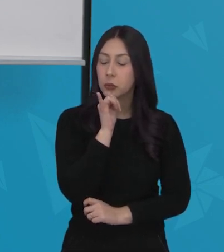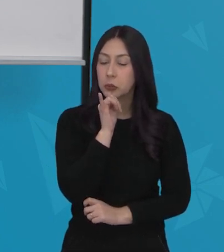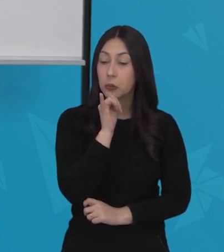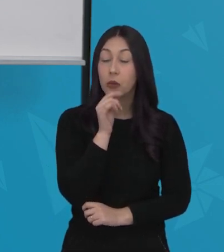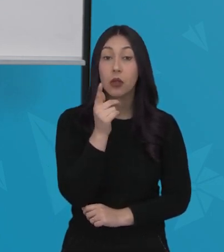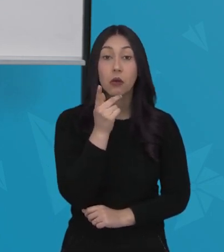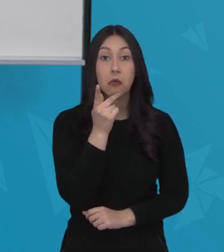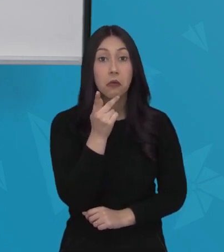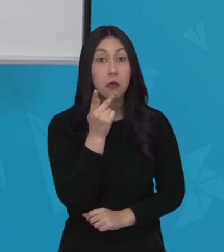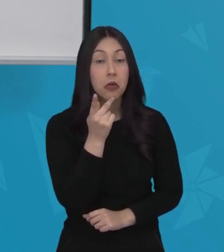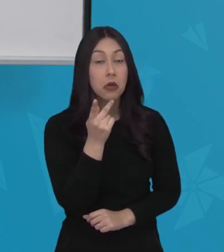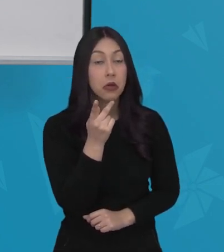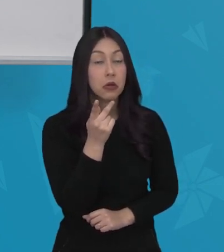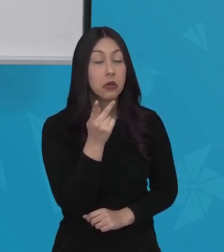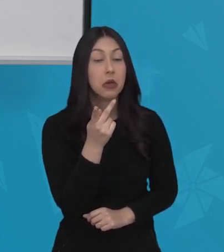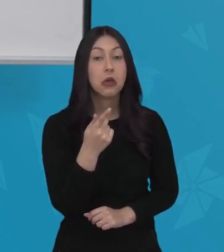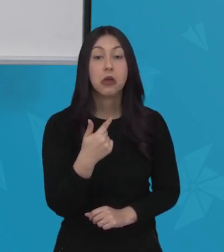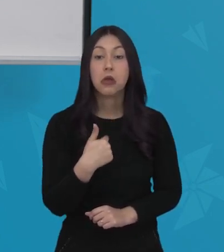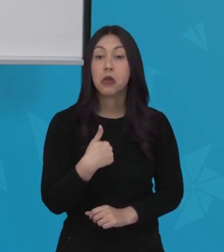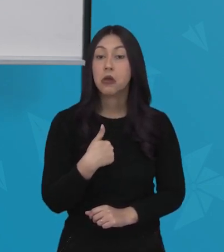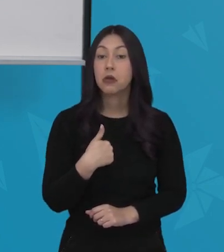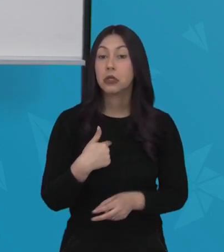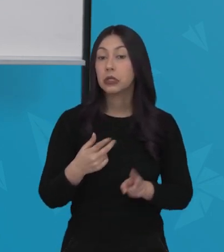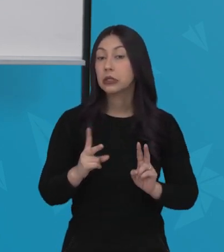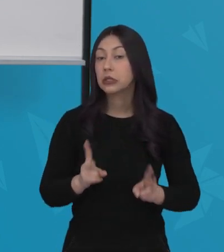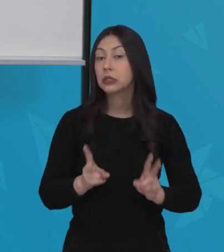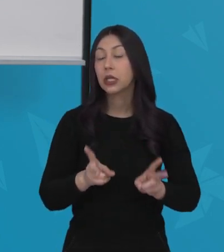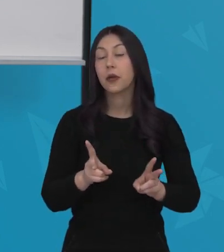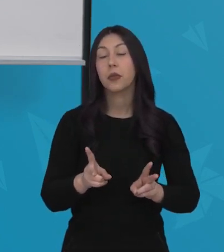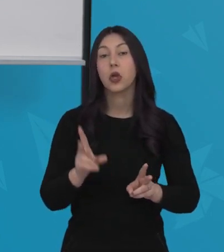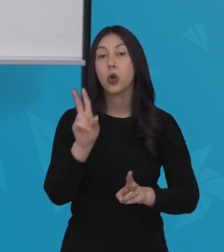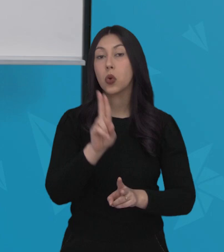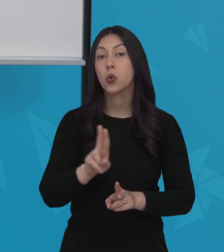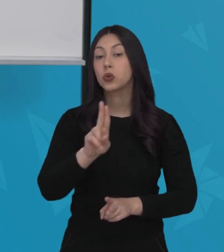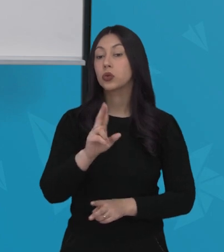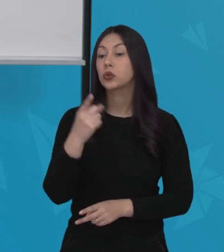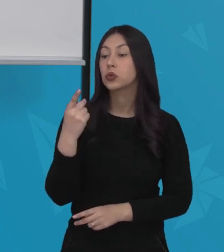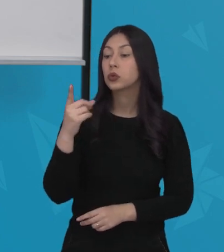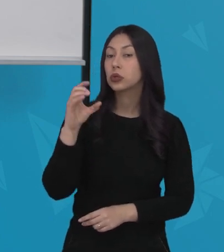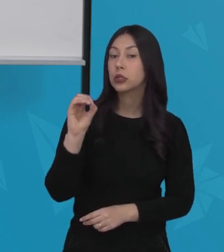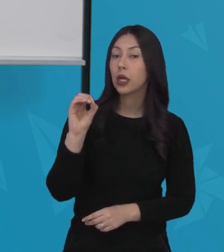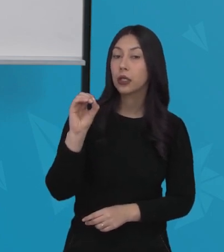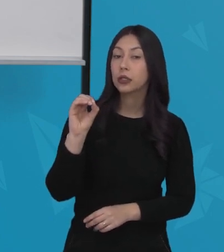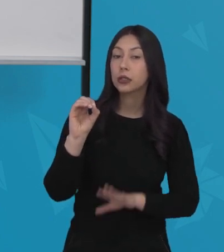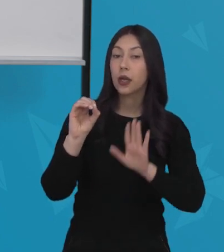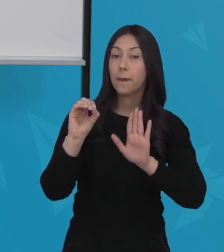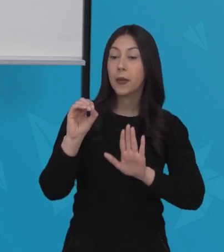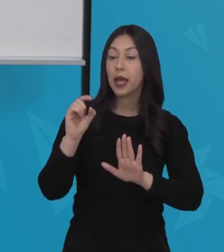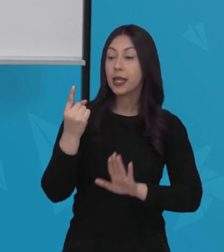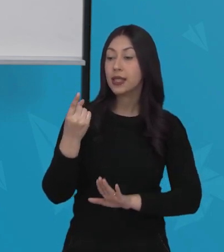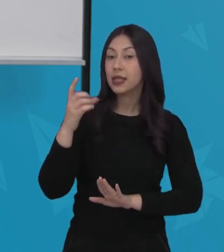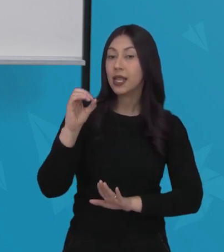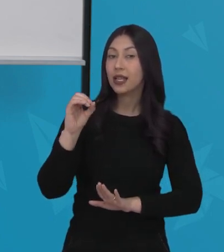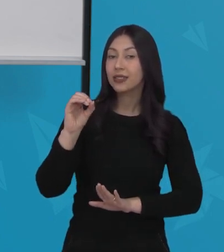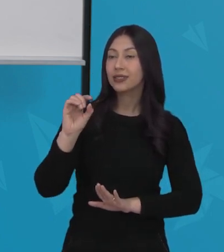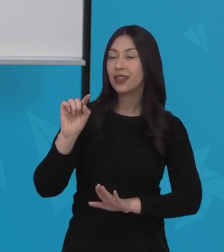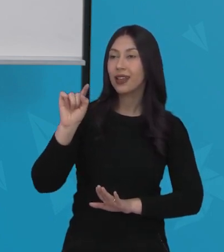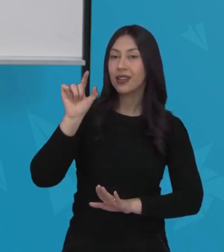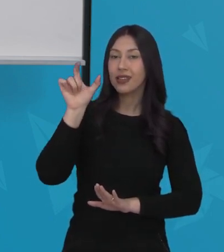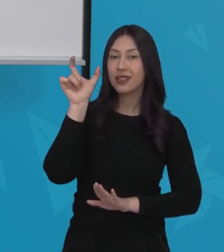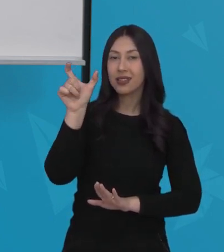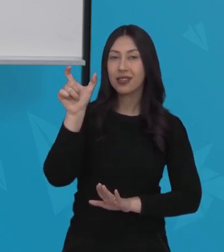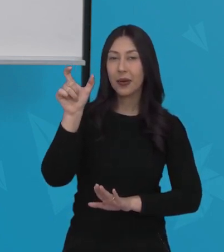e falasse que eu estou trabalhando aqui, sempre com potência de base 10, com o 10 elevado a menos